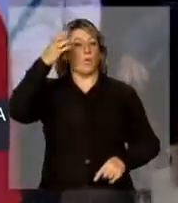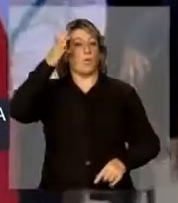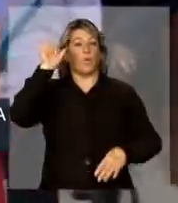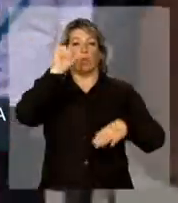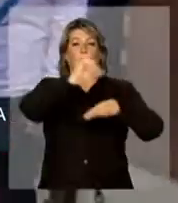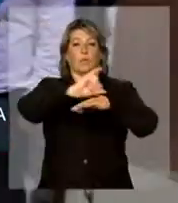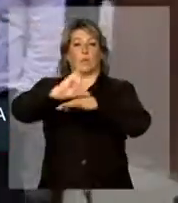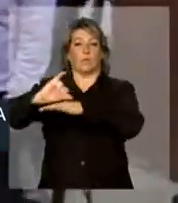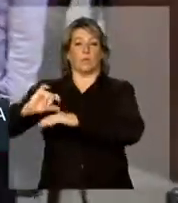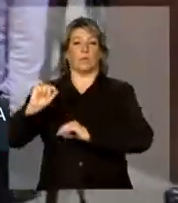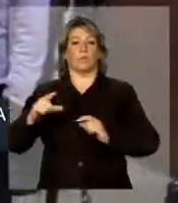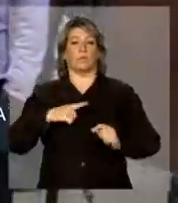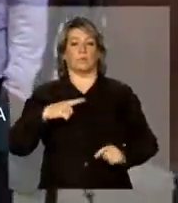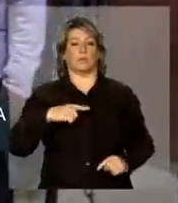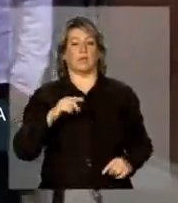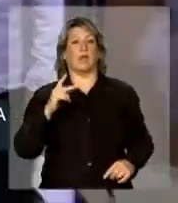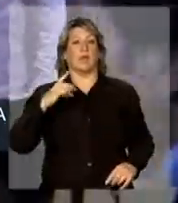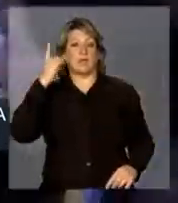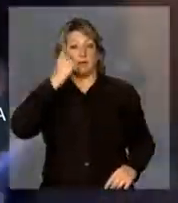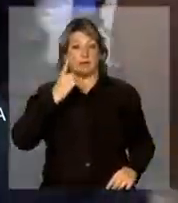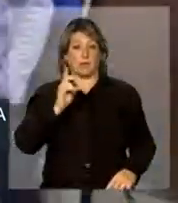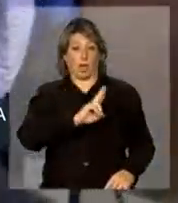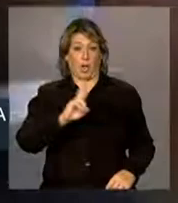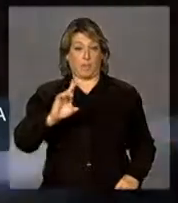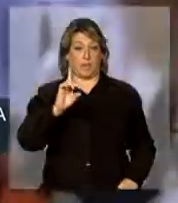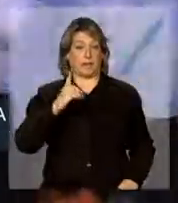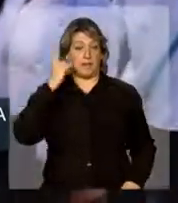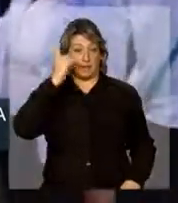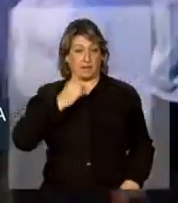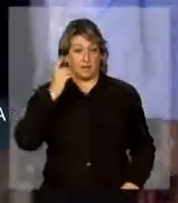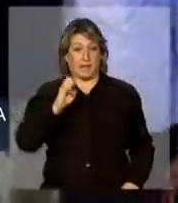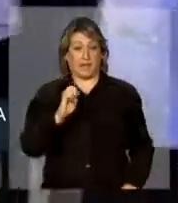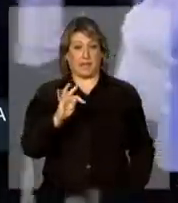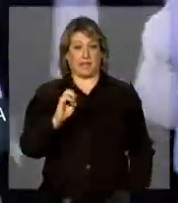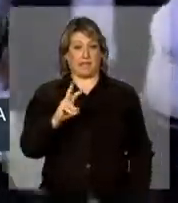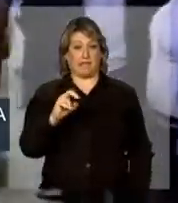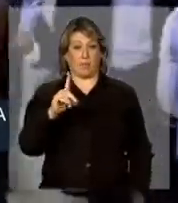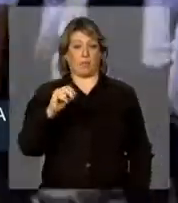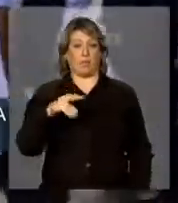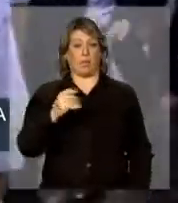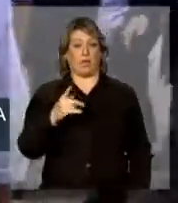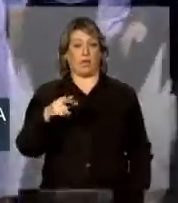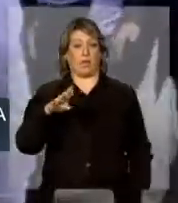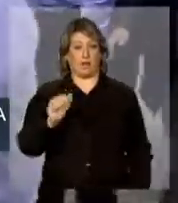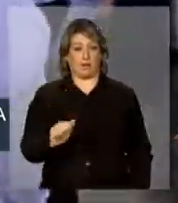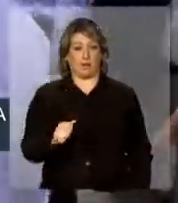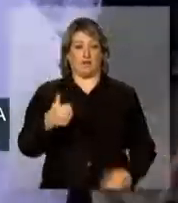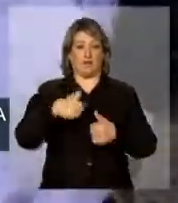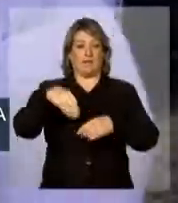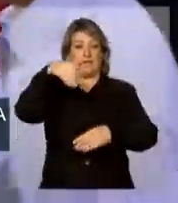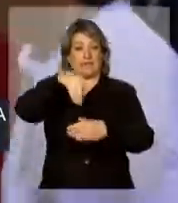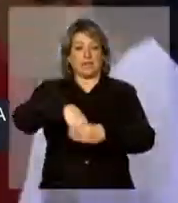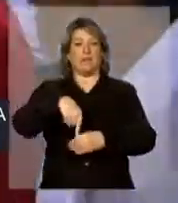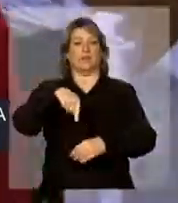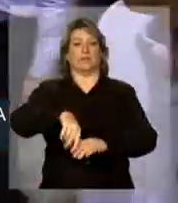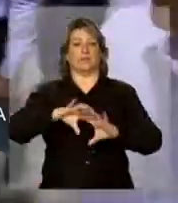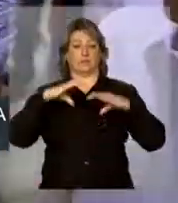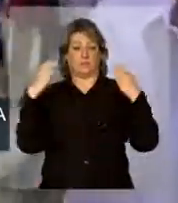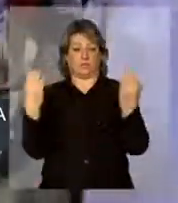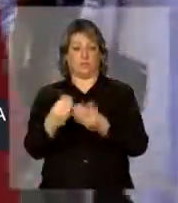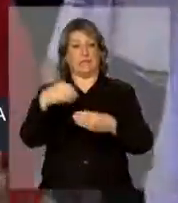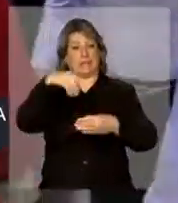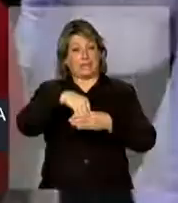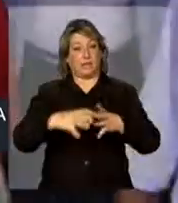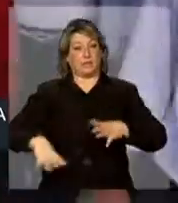Deputado Etevaldo Nogueira que fica dentro da arena do castelão E aí e esse espaço